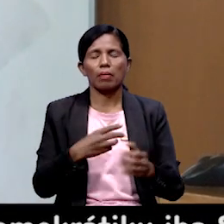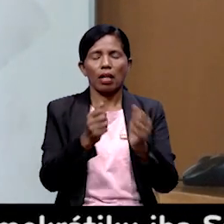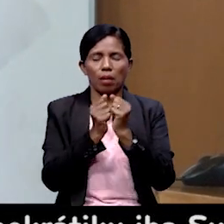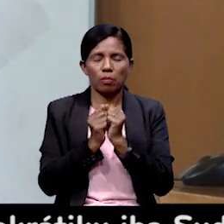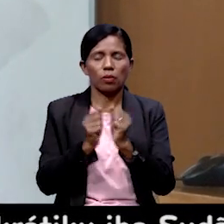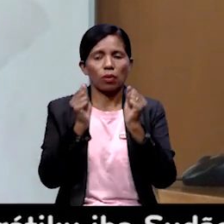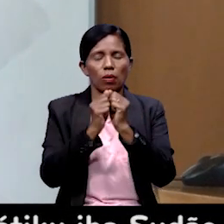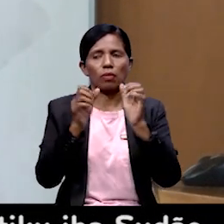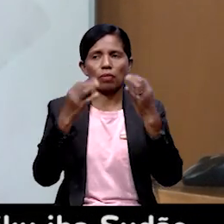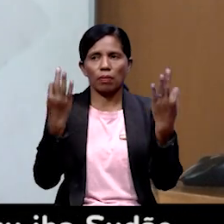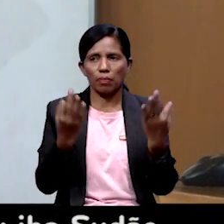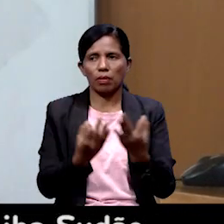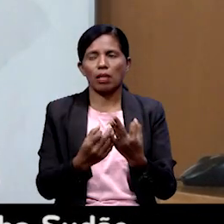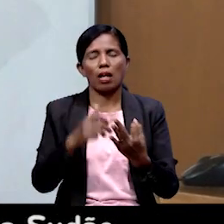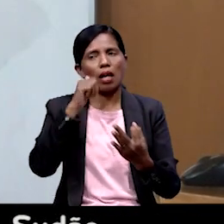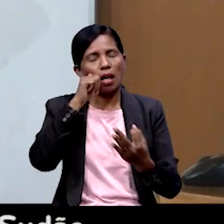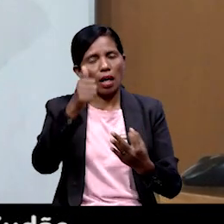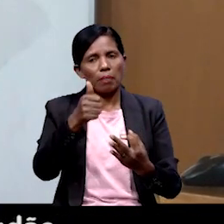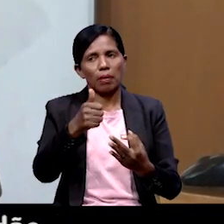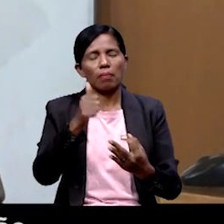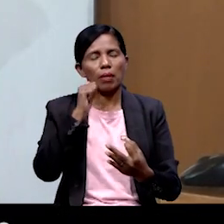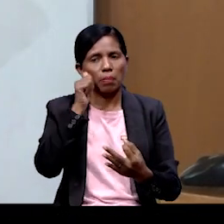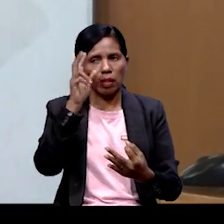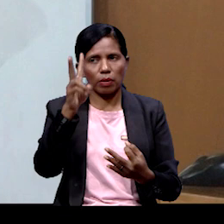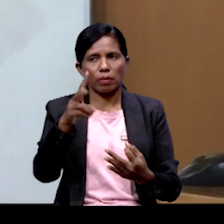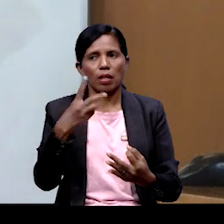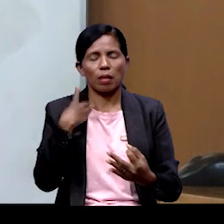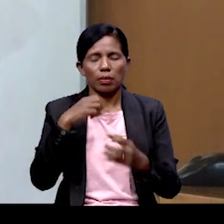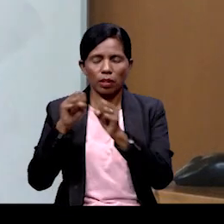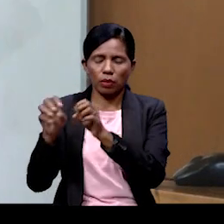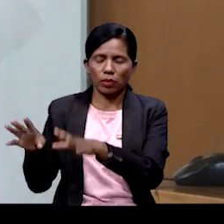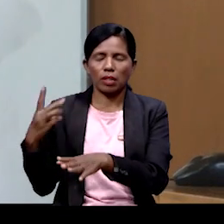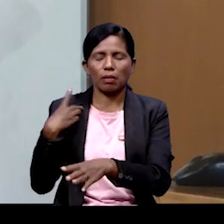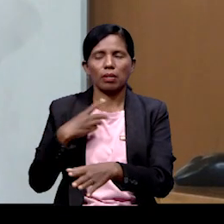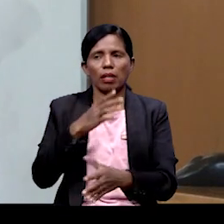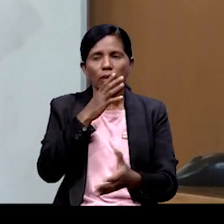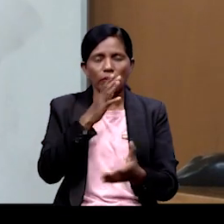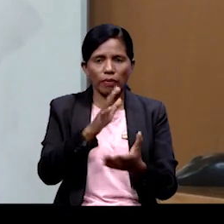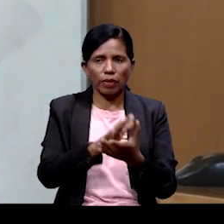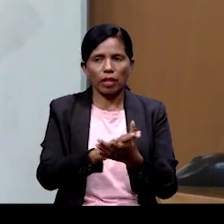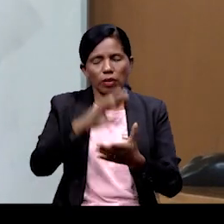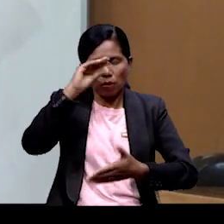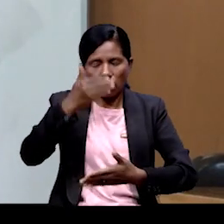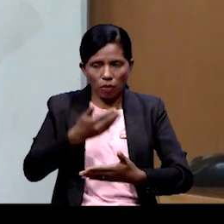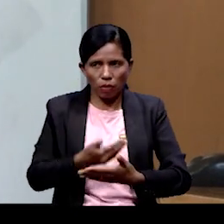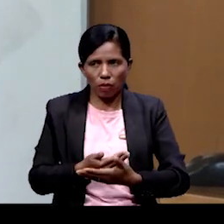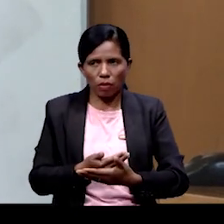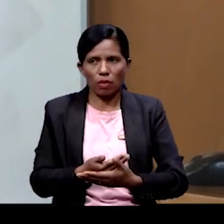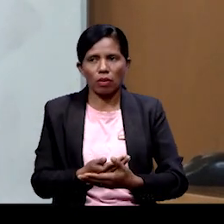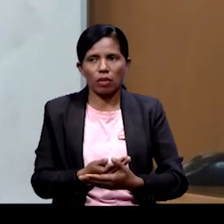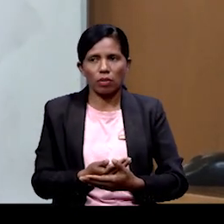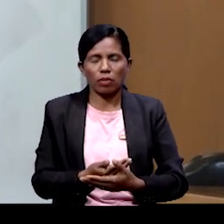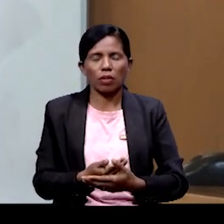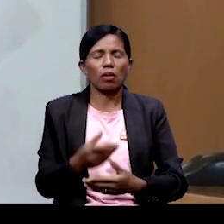sira. Abang kabarua, ami pel usi kami nya fel wan to long fulang tinga.